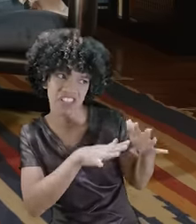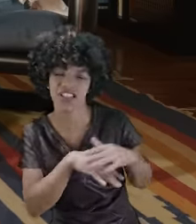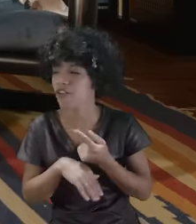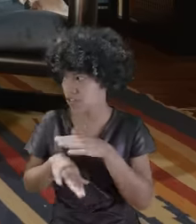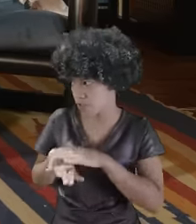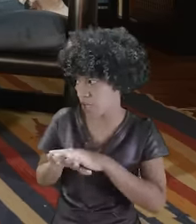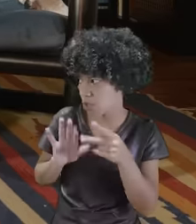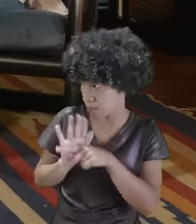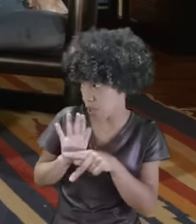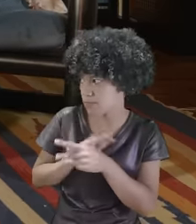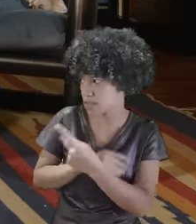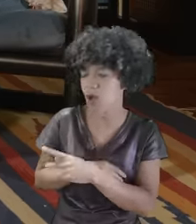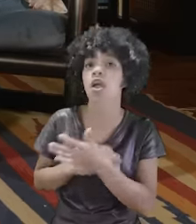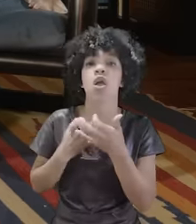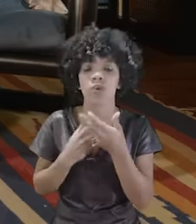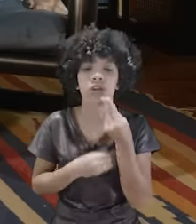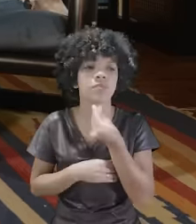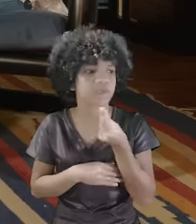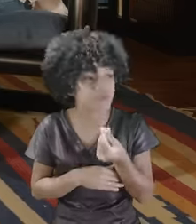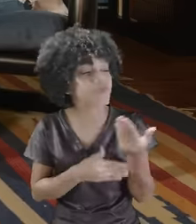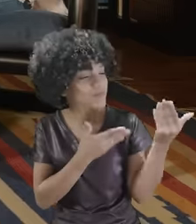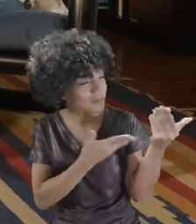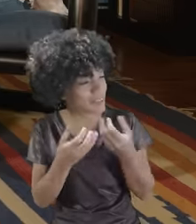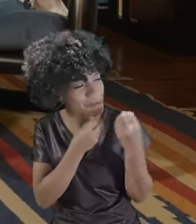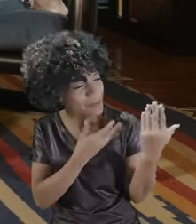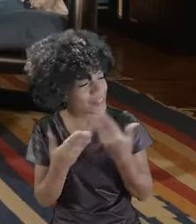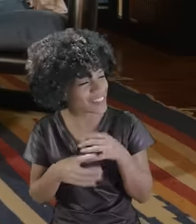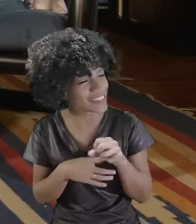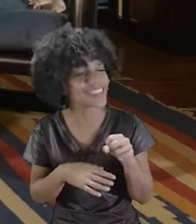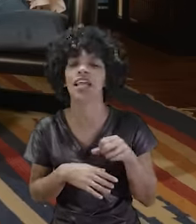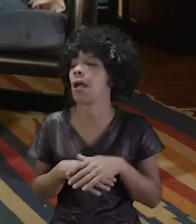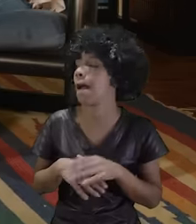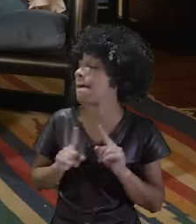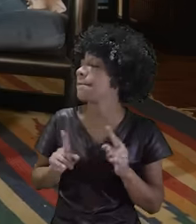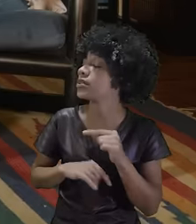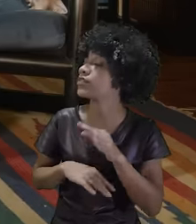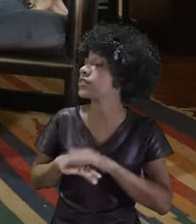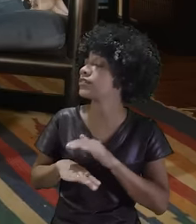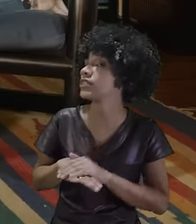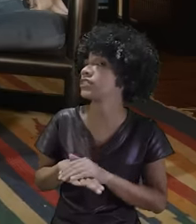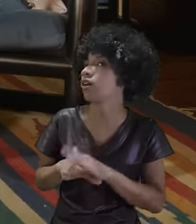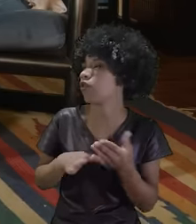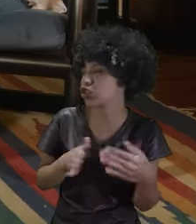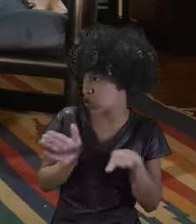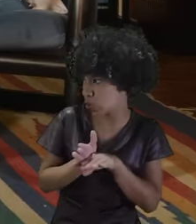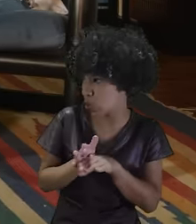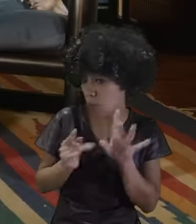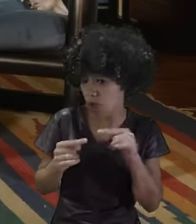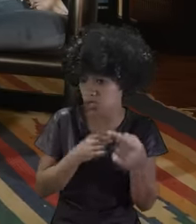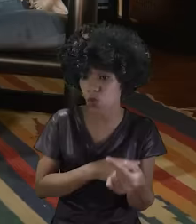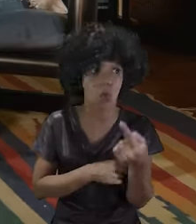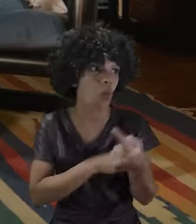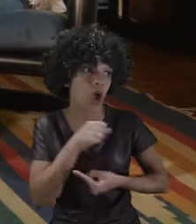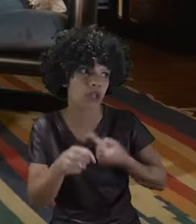de vocês tá gente já experimentei nem quando tiver vocês ficaram Então quando você chegou você cuida uma